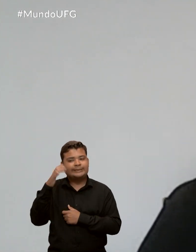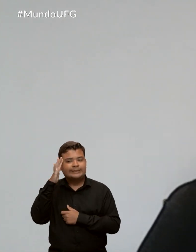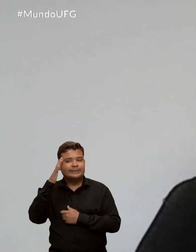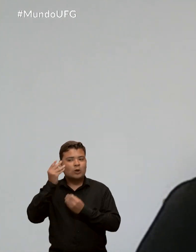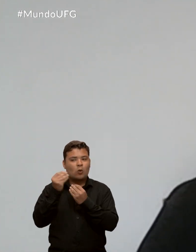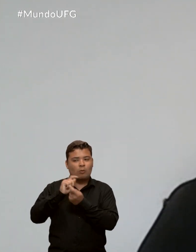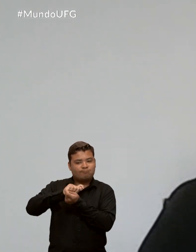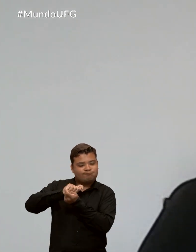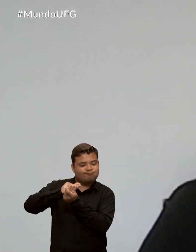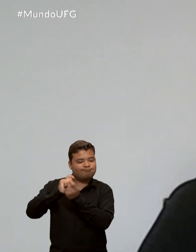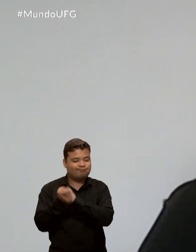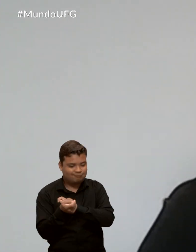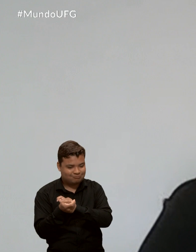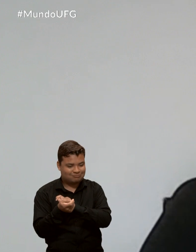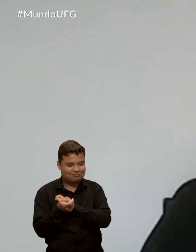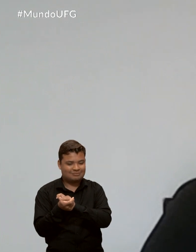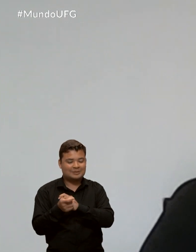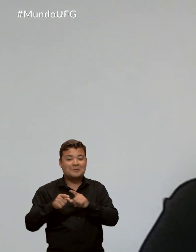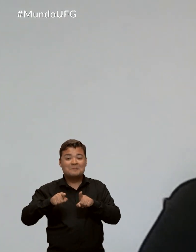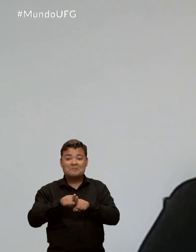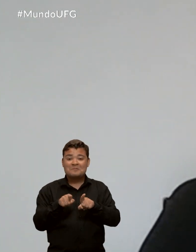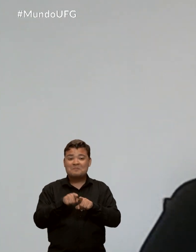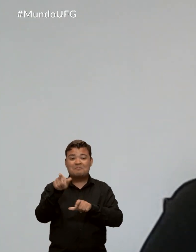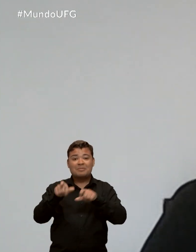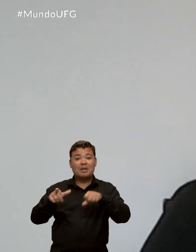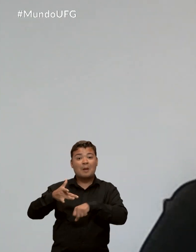adaptar. Nas bailarinas,